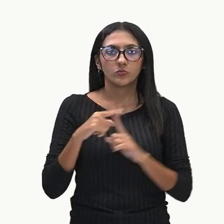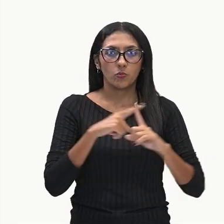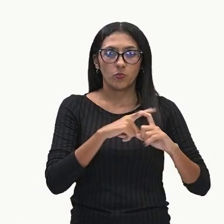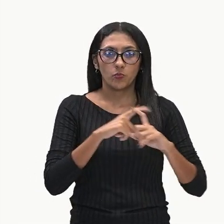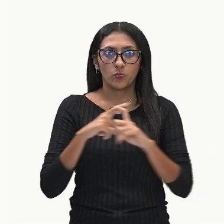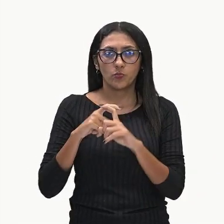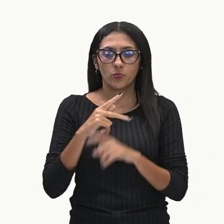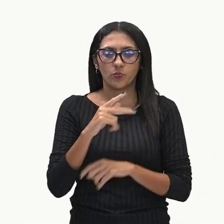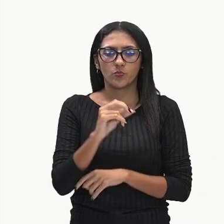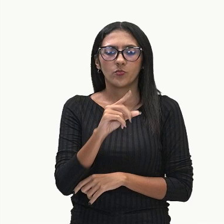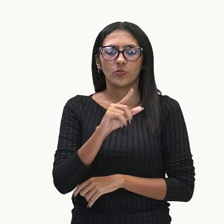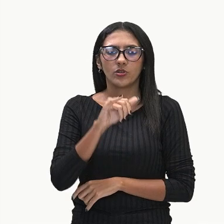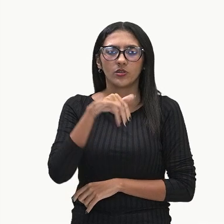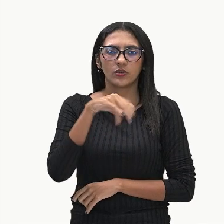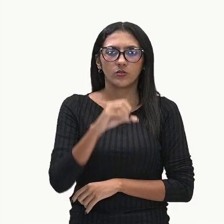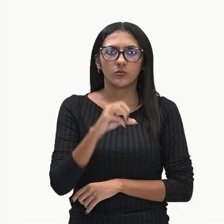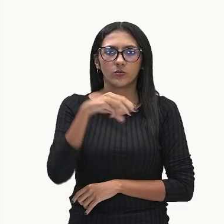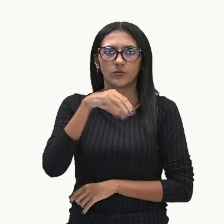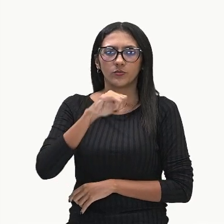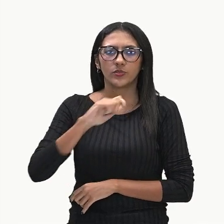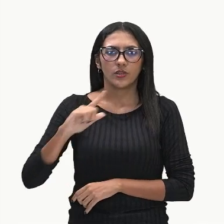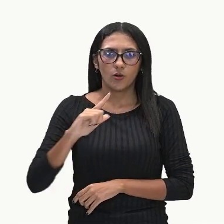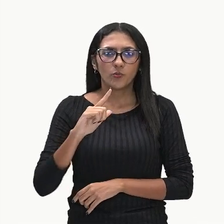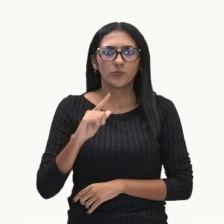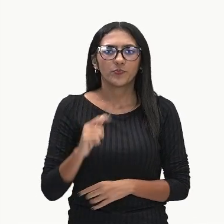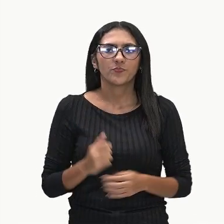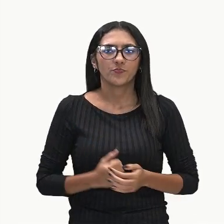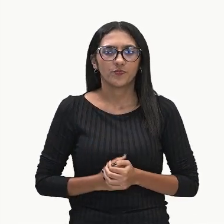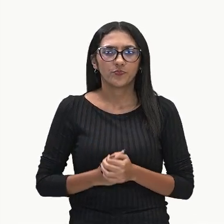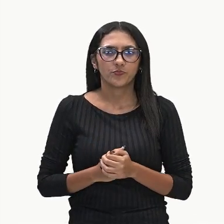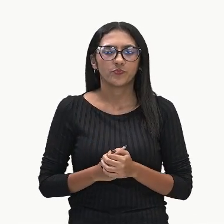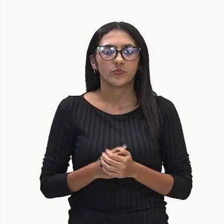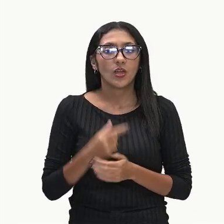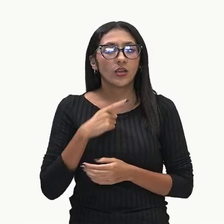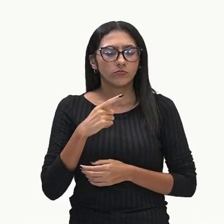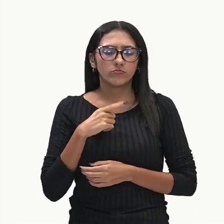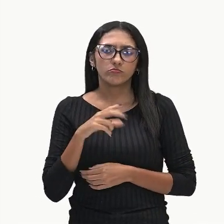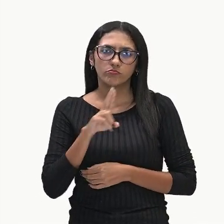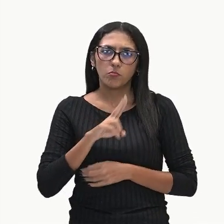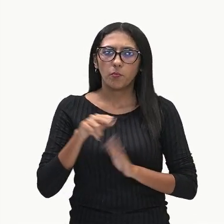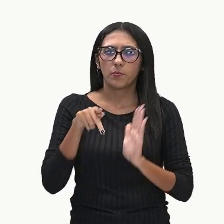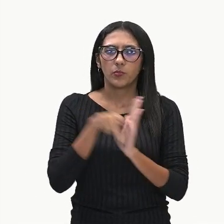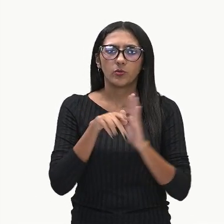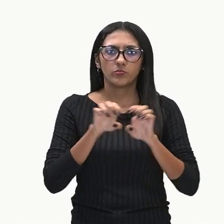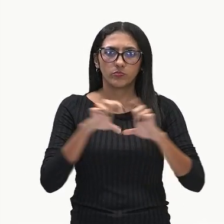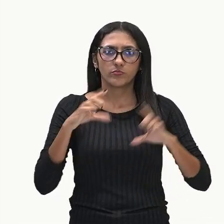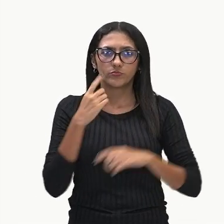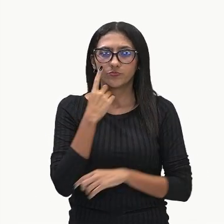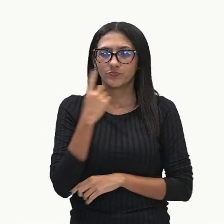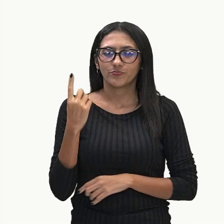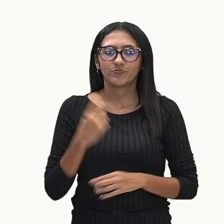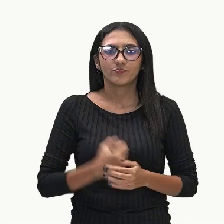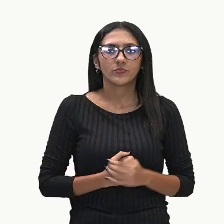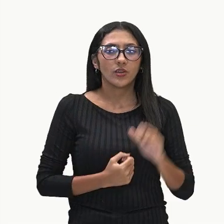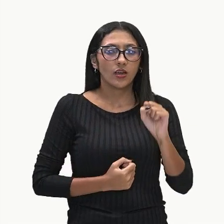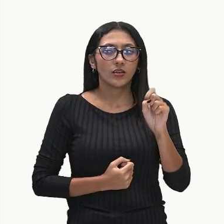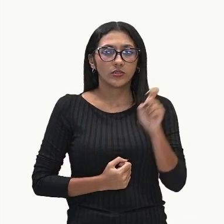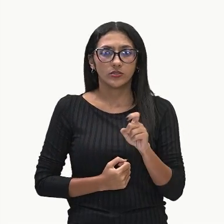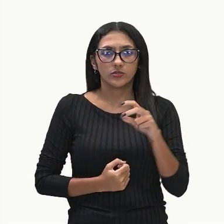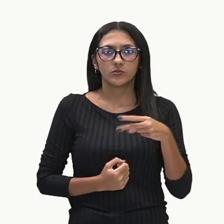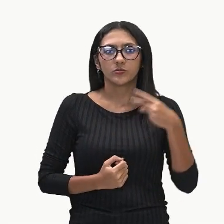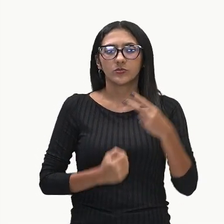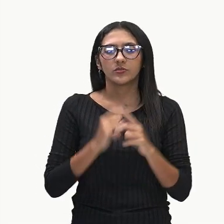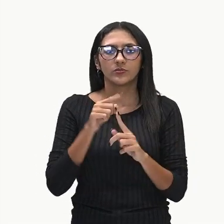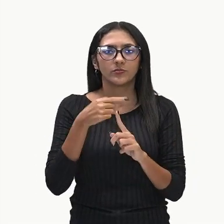de segundo grau e geralmente é escrita na forma padrão. Ax² mais bx mais